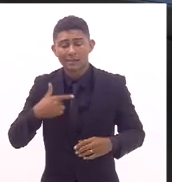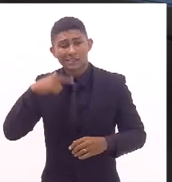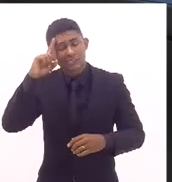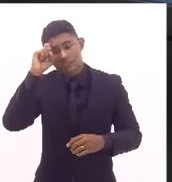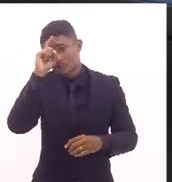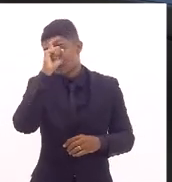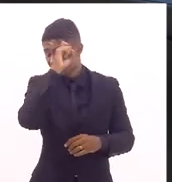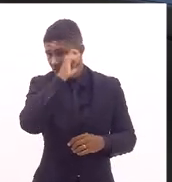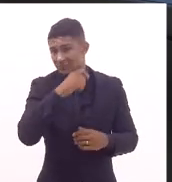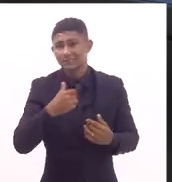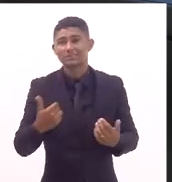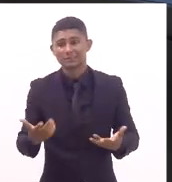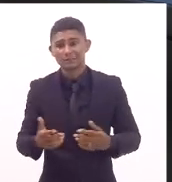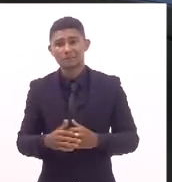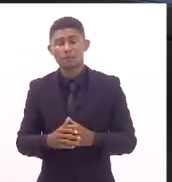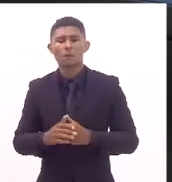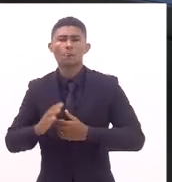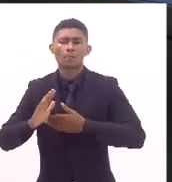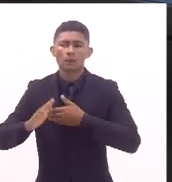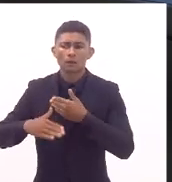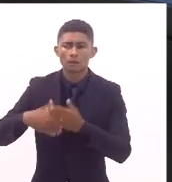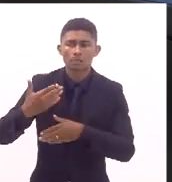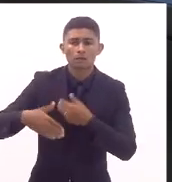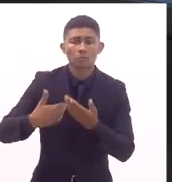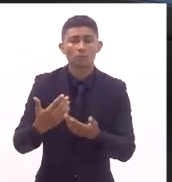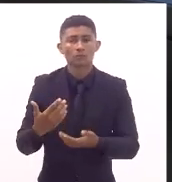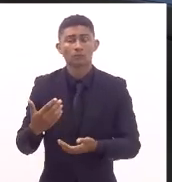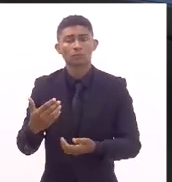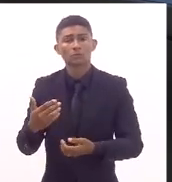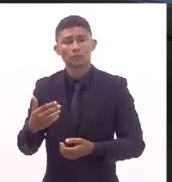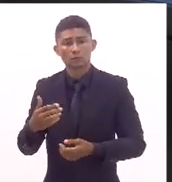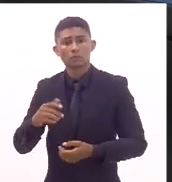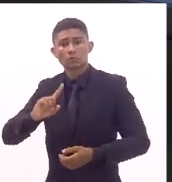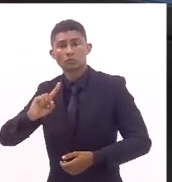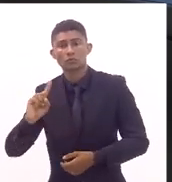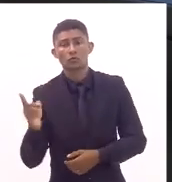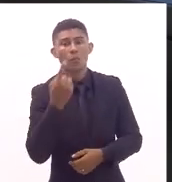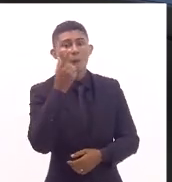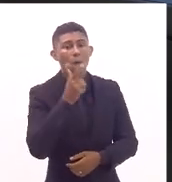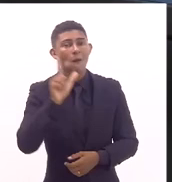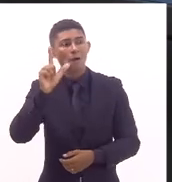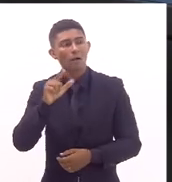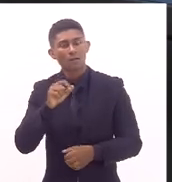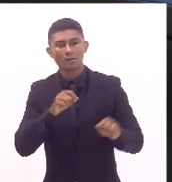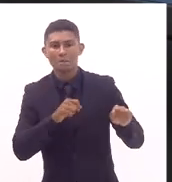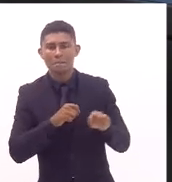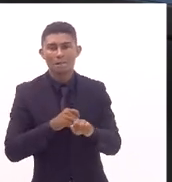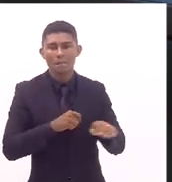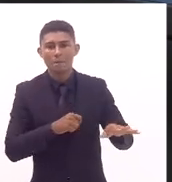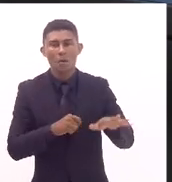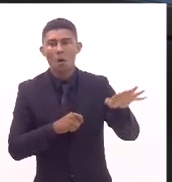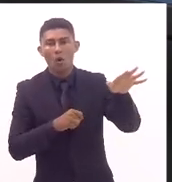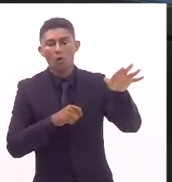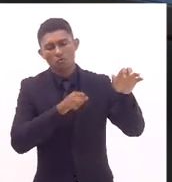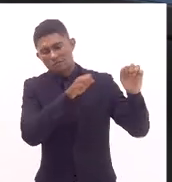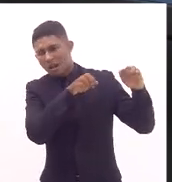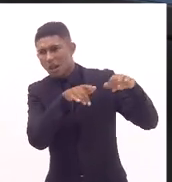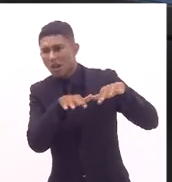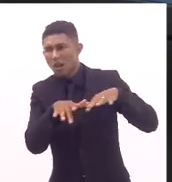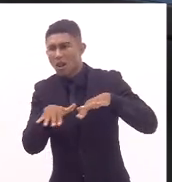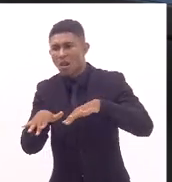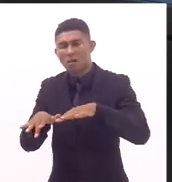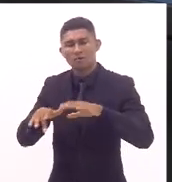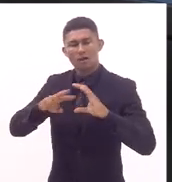até que um dia nós conseguimos fazer o morro descer e ir para aquela câmera